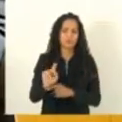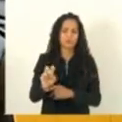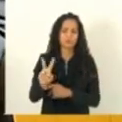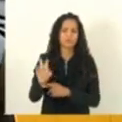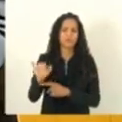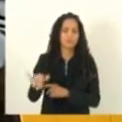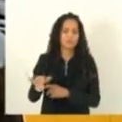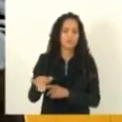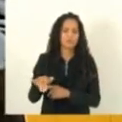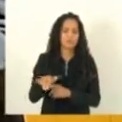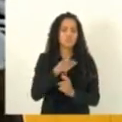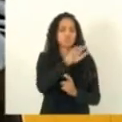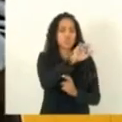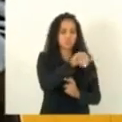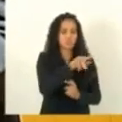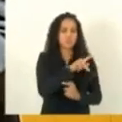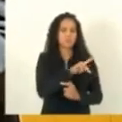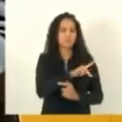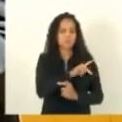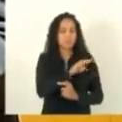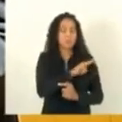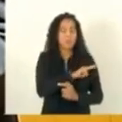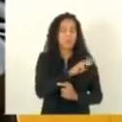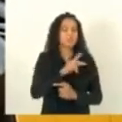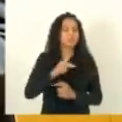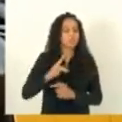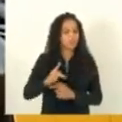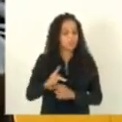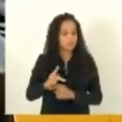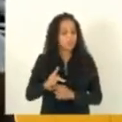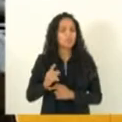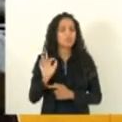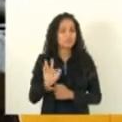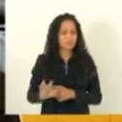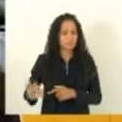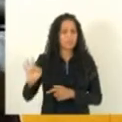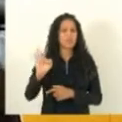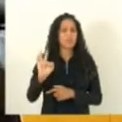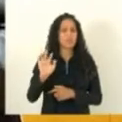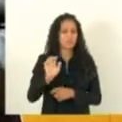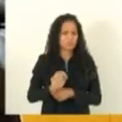Ministério Público, Estadual, Federal, Secretário da Saúde.